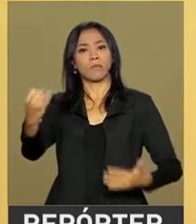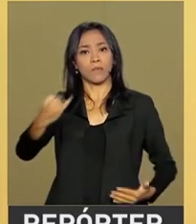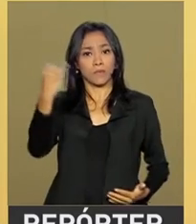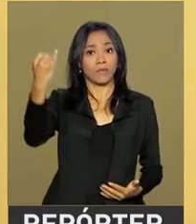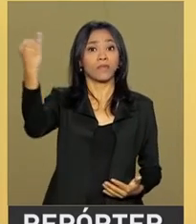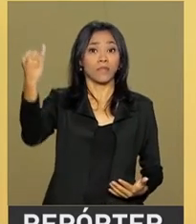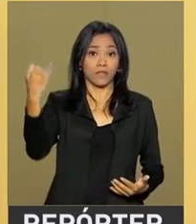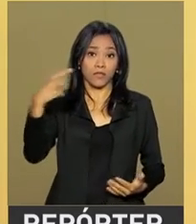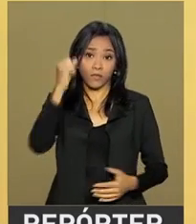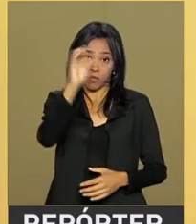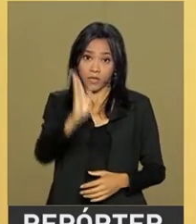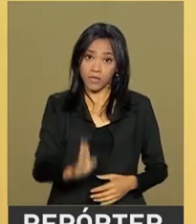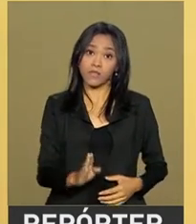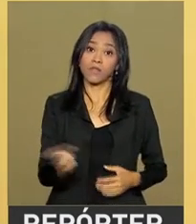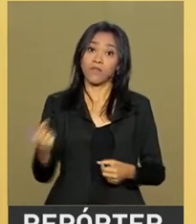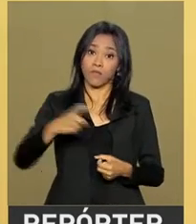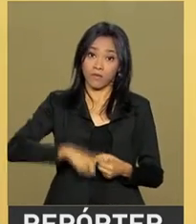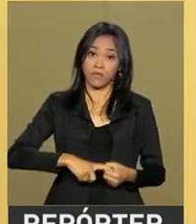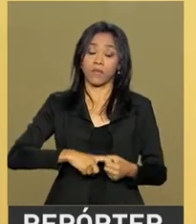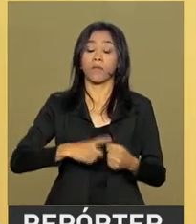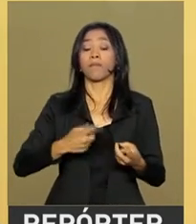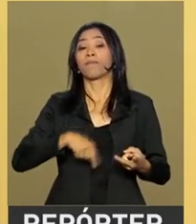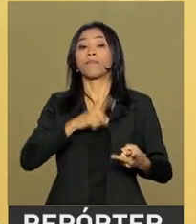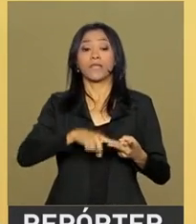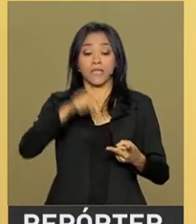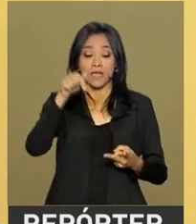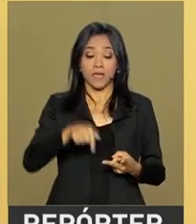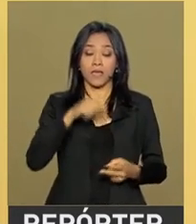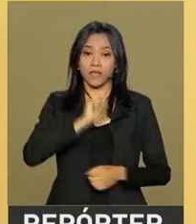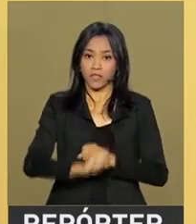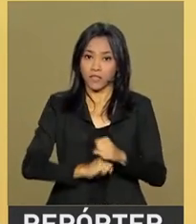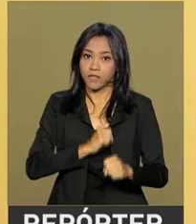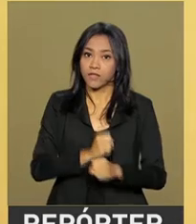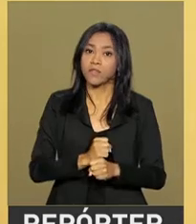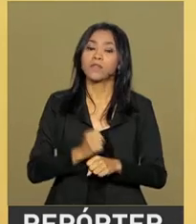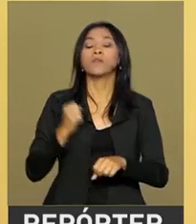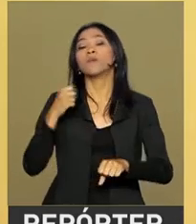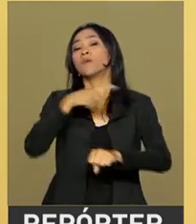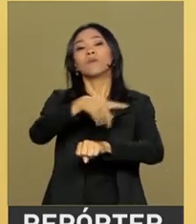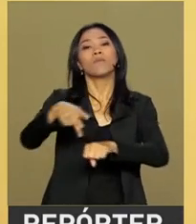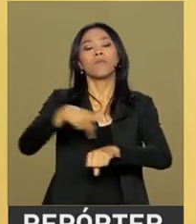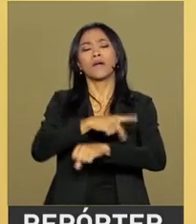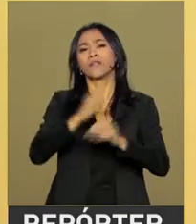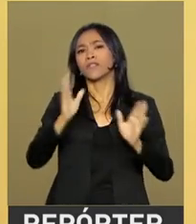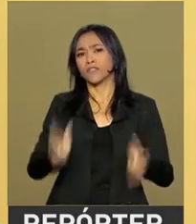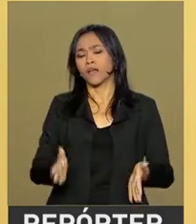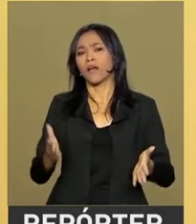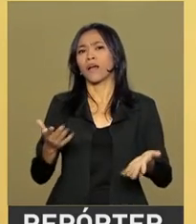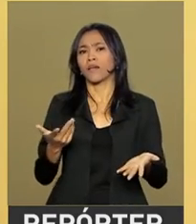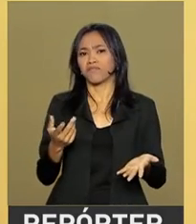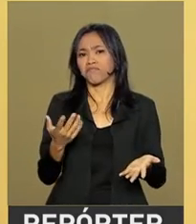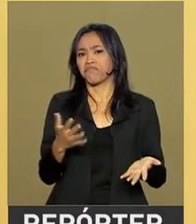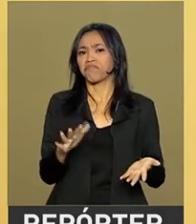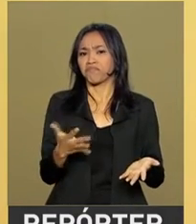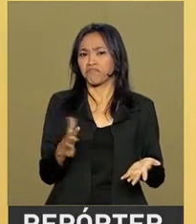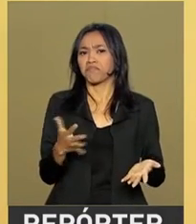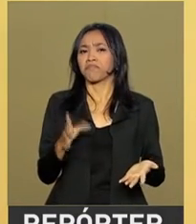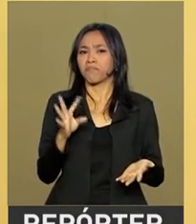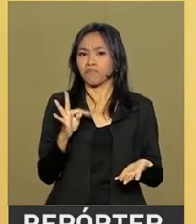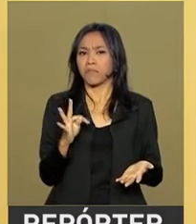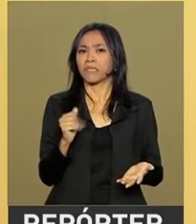fundamental para o Brasil voltar a crescer. E este ano o país já deve crescer a uma taxa sólida